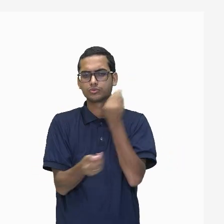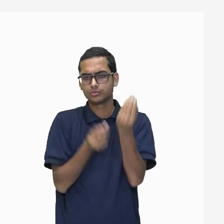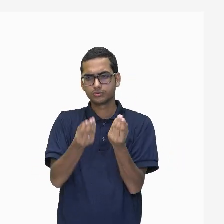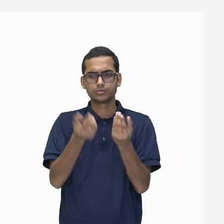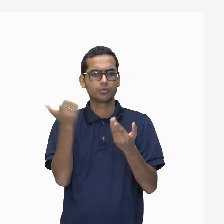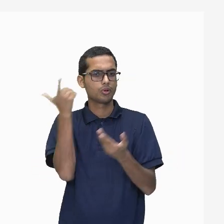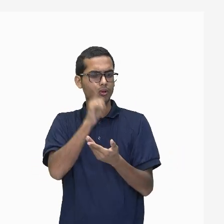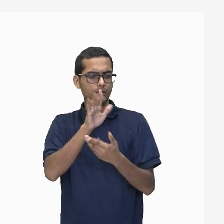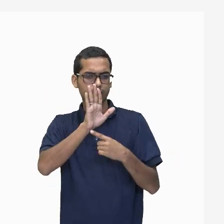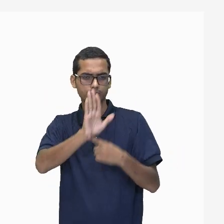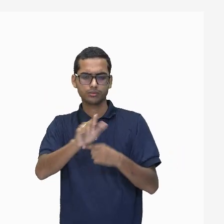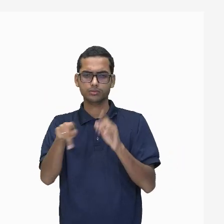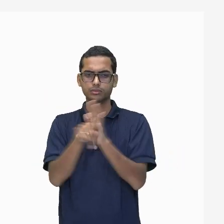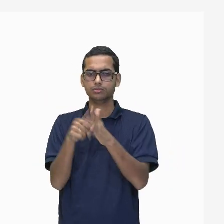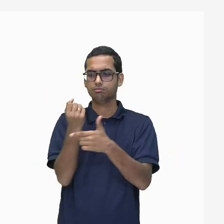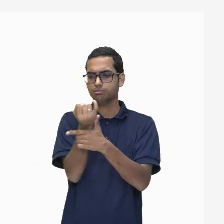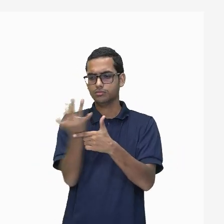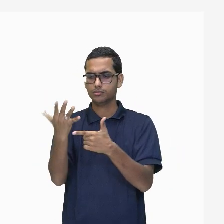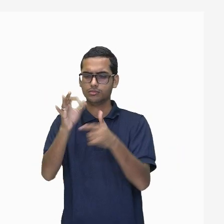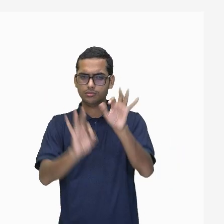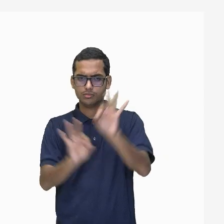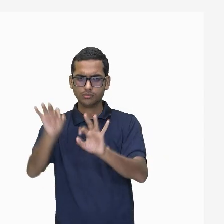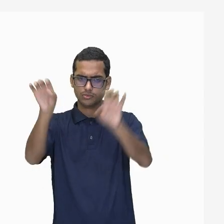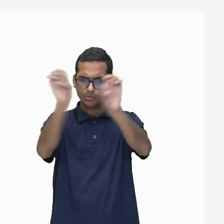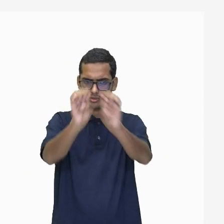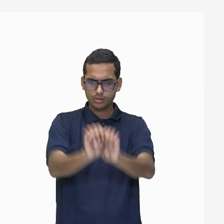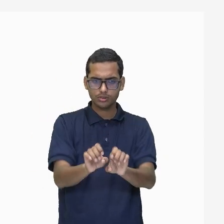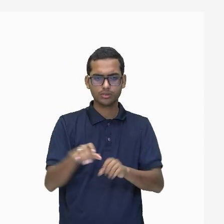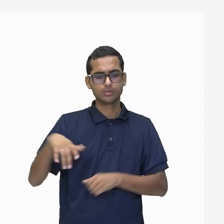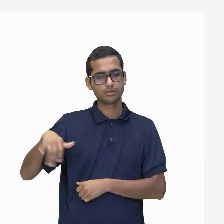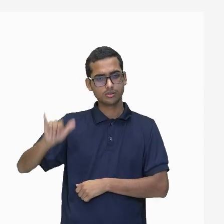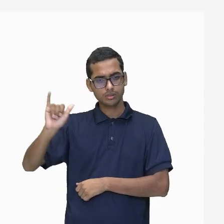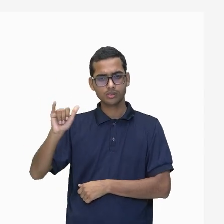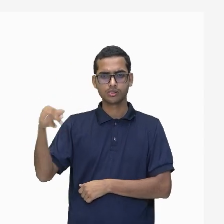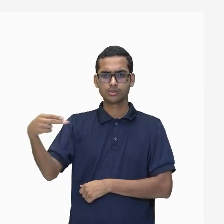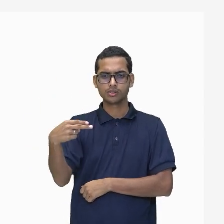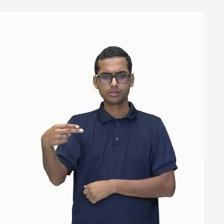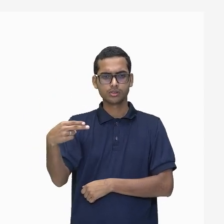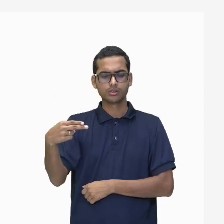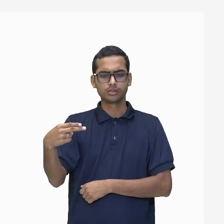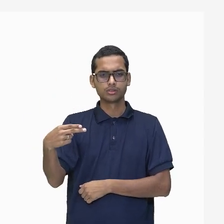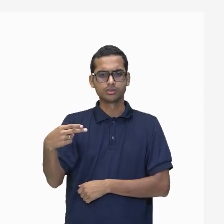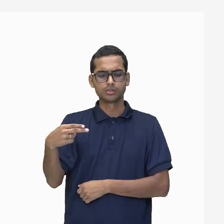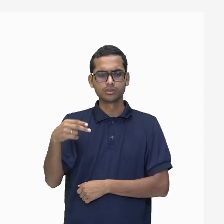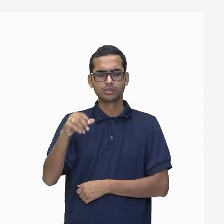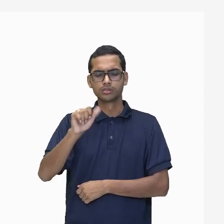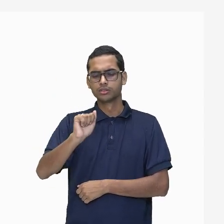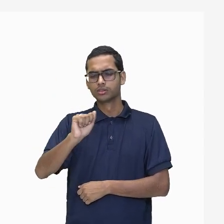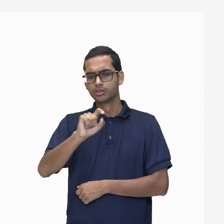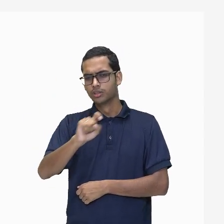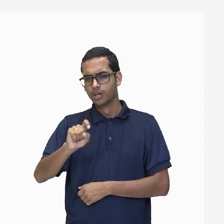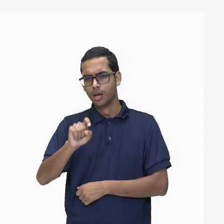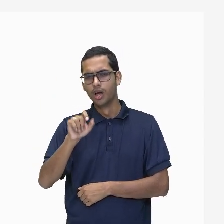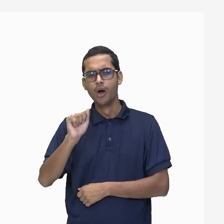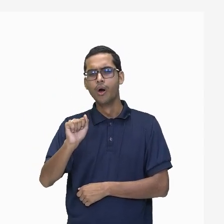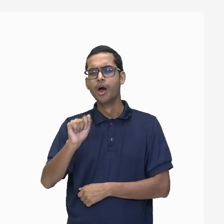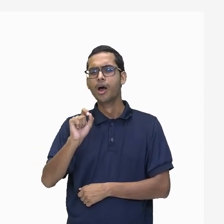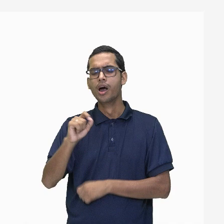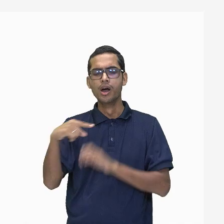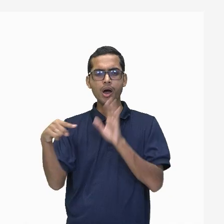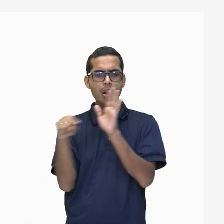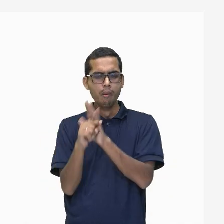a forma algébrica, não podemos? Qual é a forma algébrica? Y é igual a AX. Quem é o A mesmo?